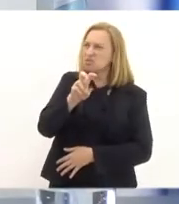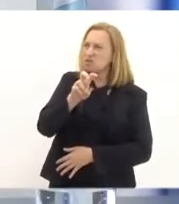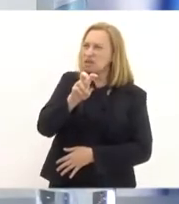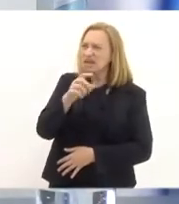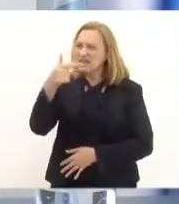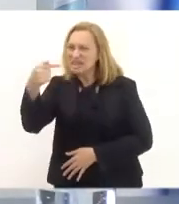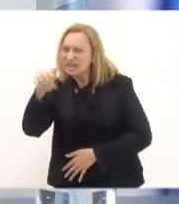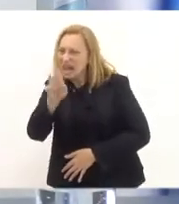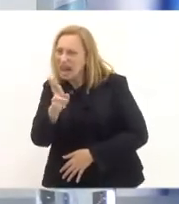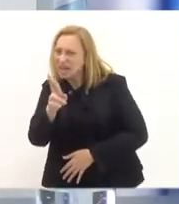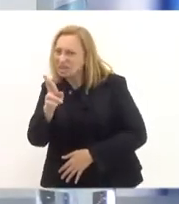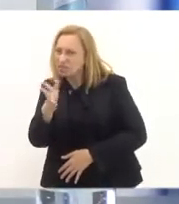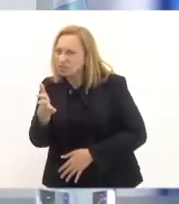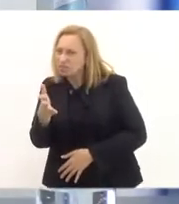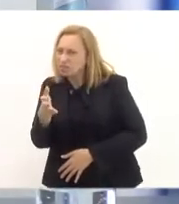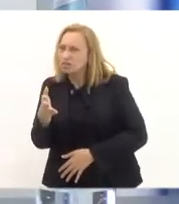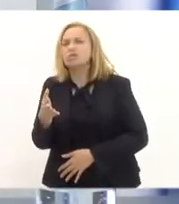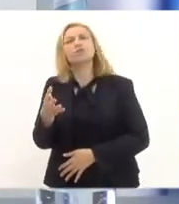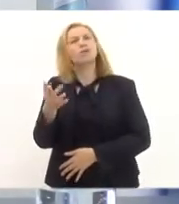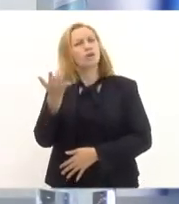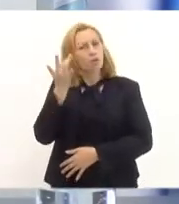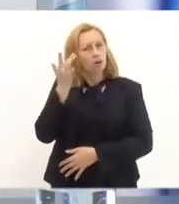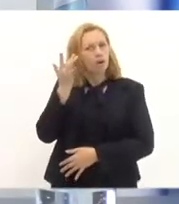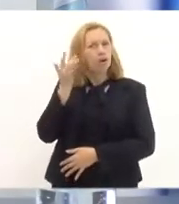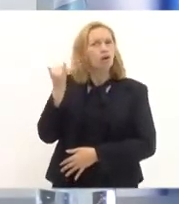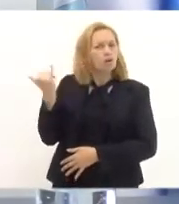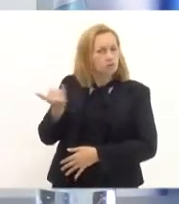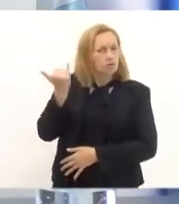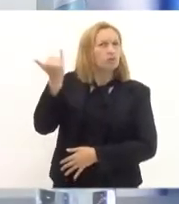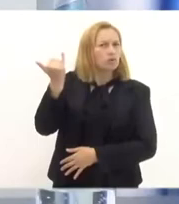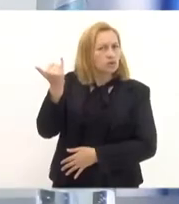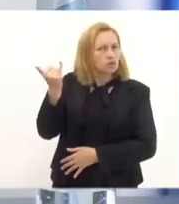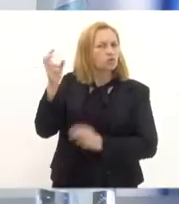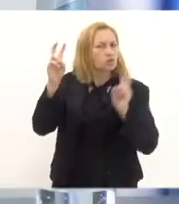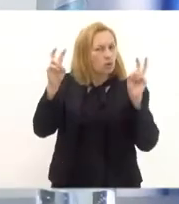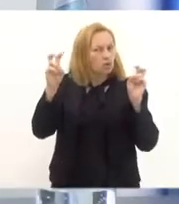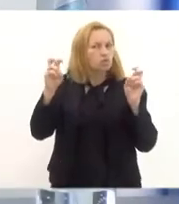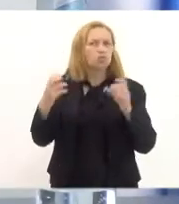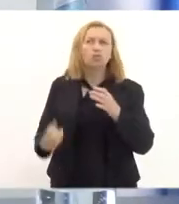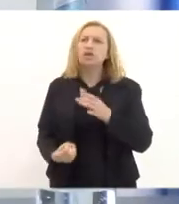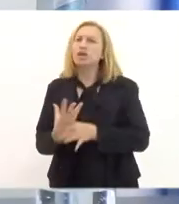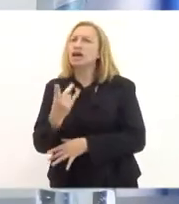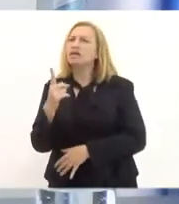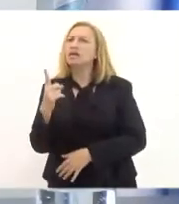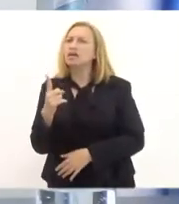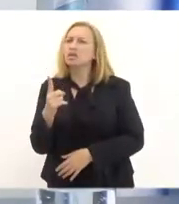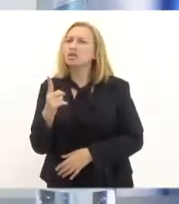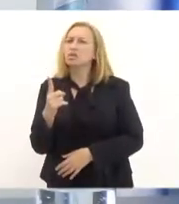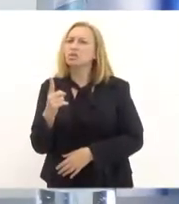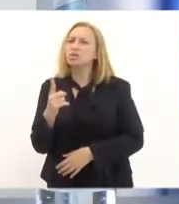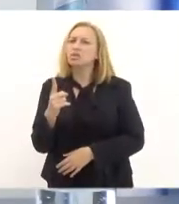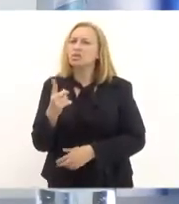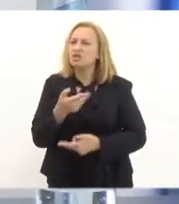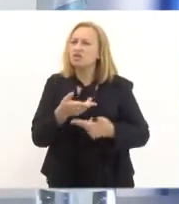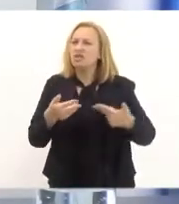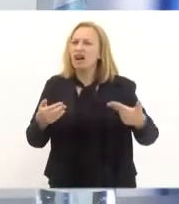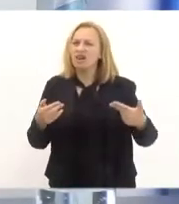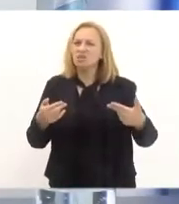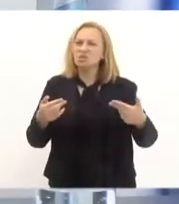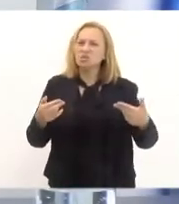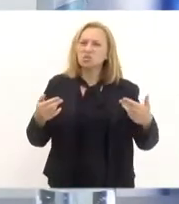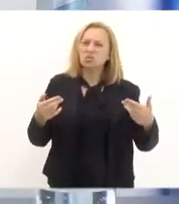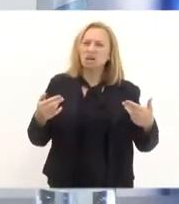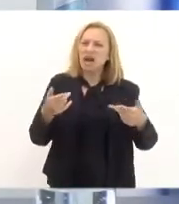o acesso acho que isso é uma questão que importante até porque foi criado aí uma uma cortina de fumaça aí